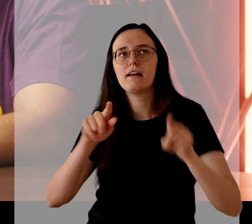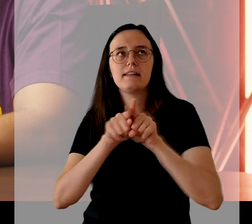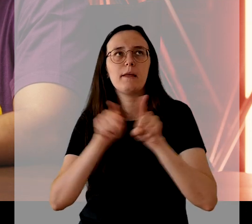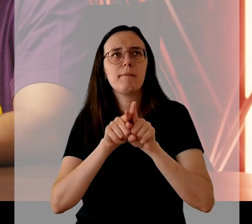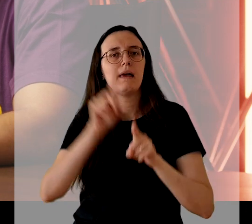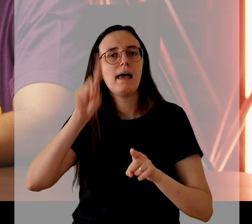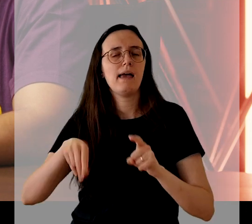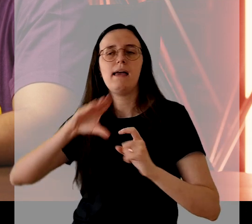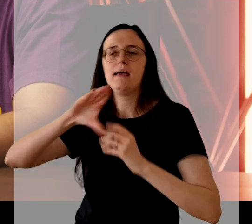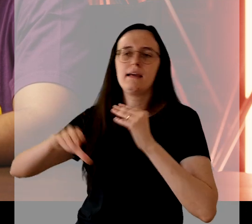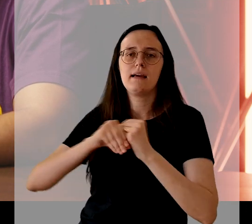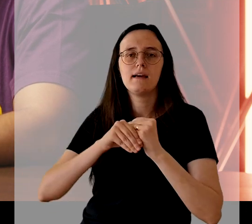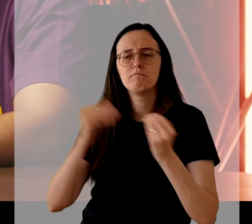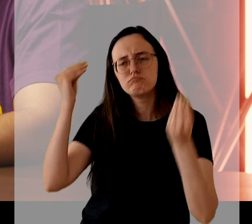colocar